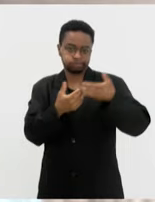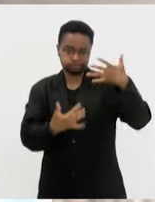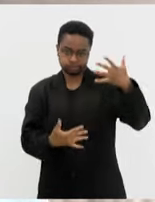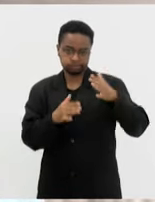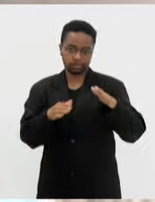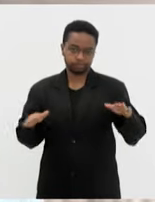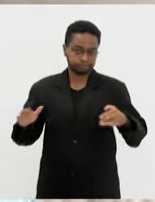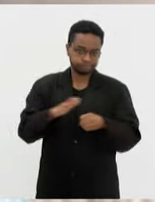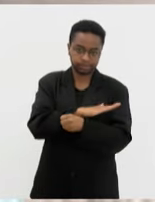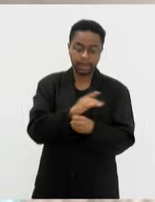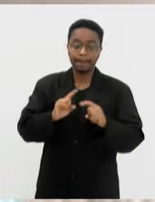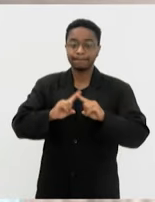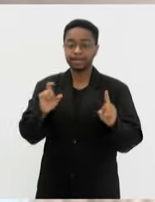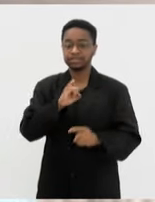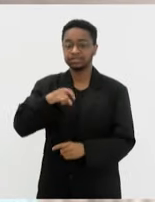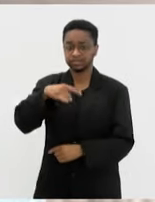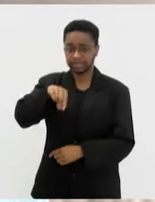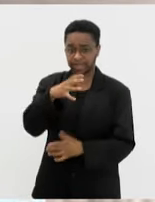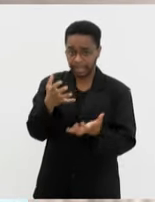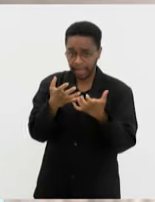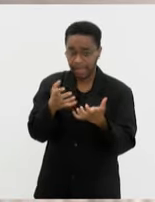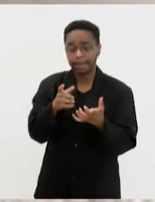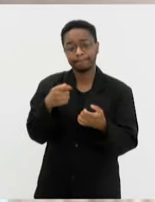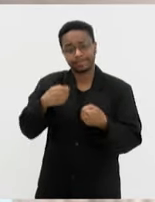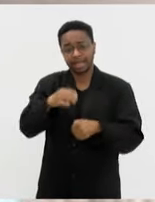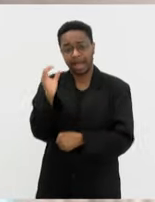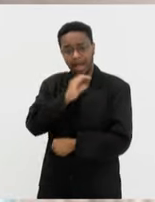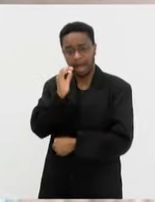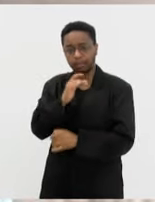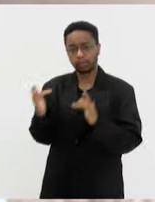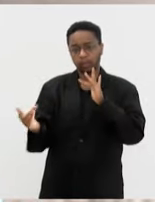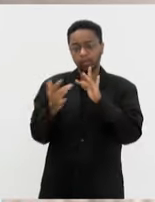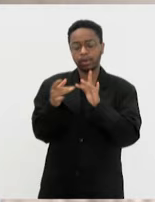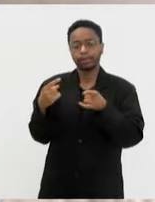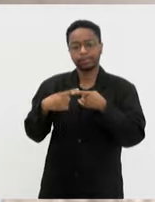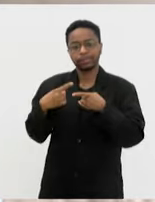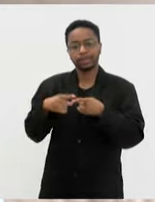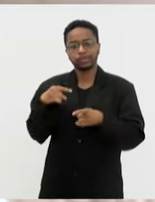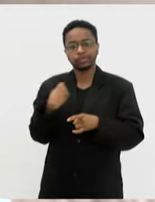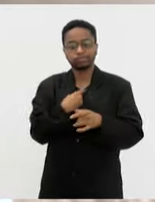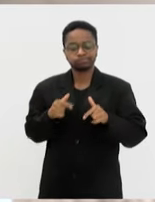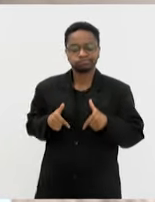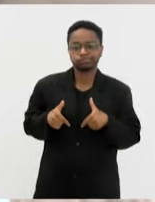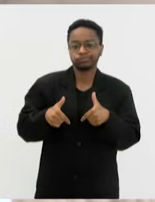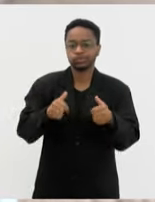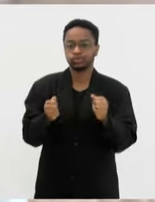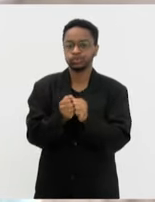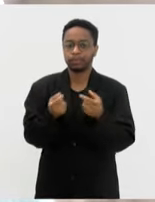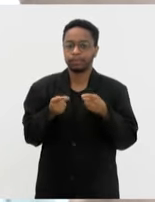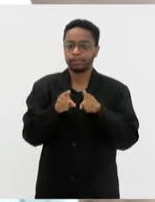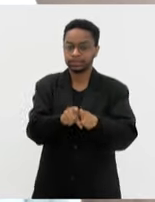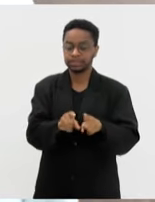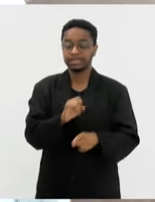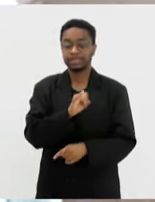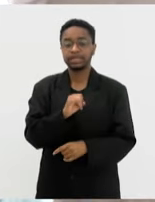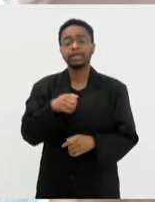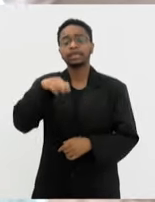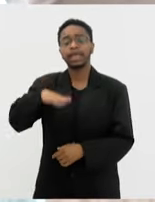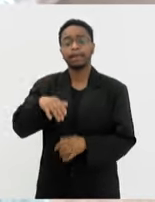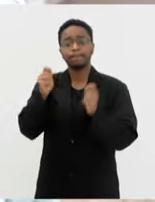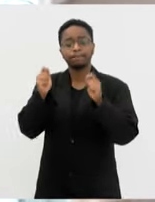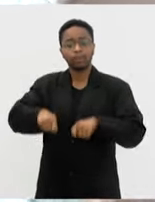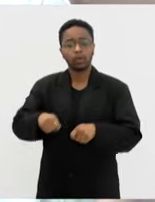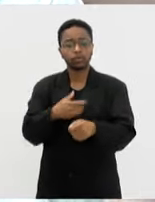quiser eu peço que nos contate com rapidez para a gente poder ter uma data que seja conveniente para o nosso parceiro. Quem pode doar sangue, quais são os